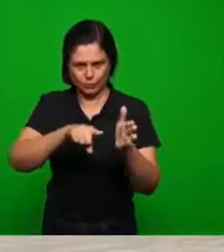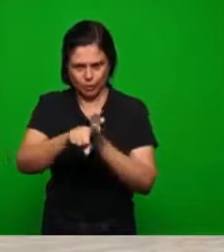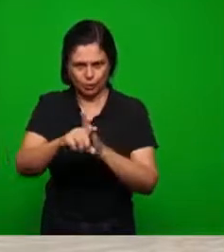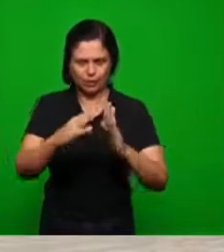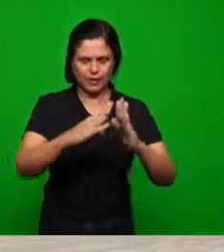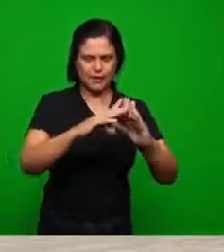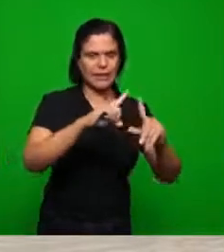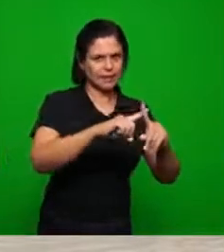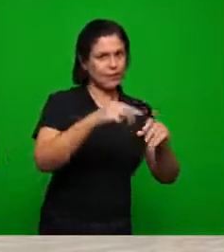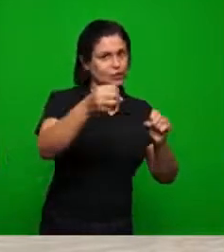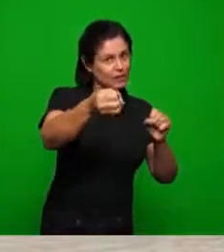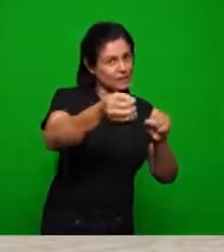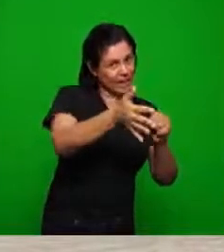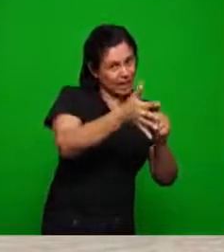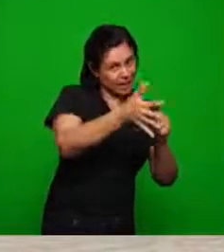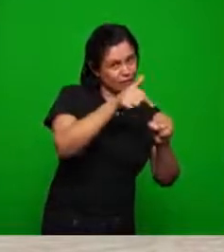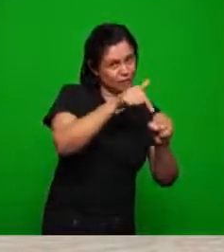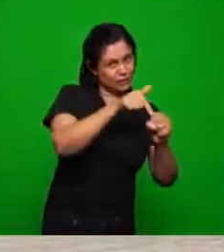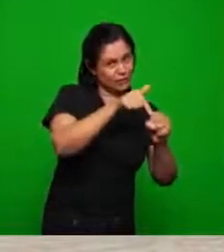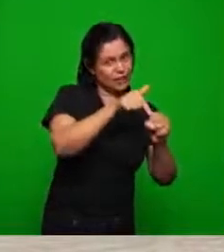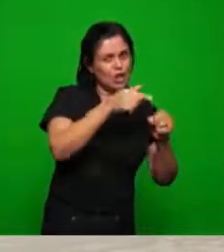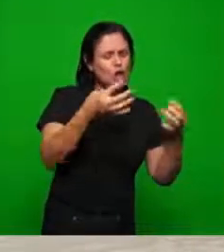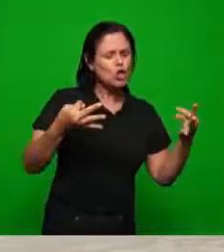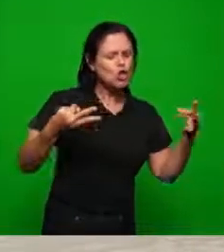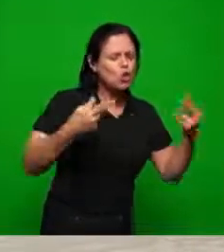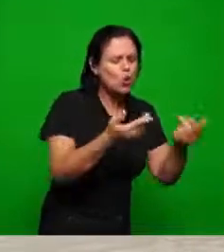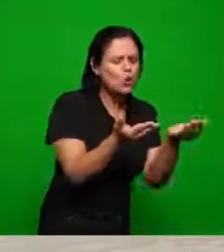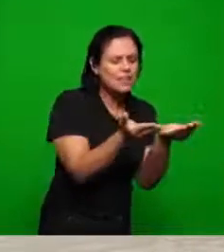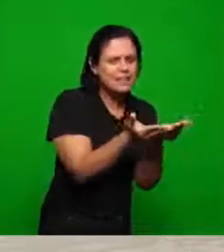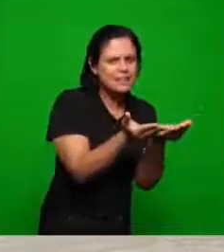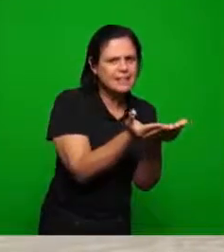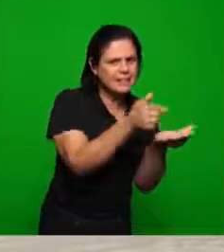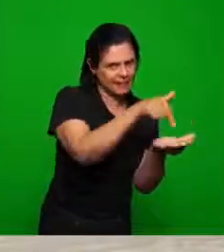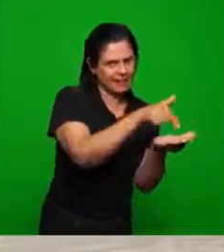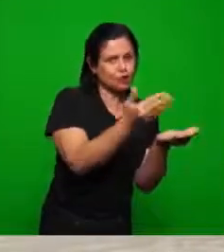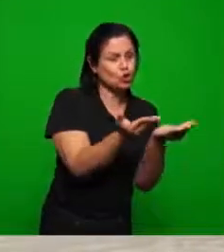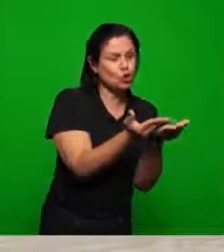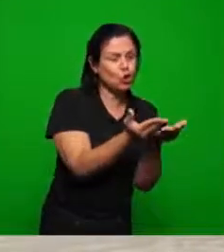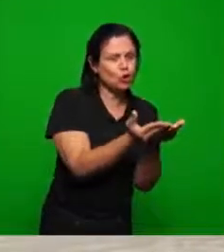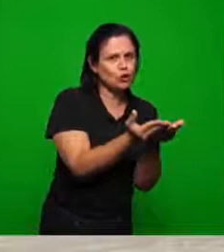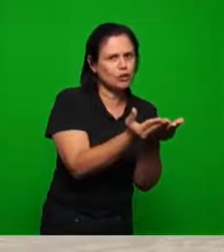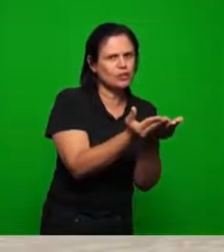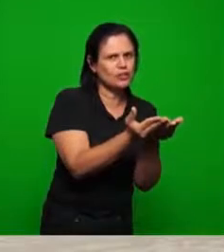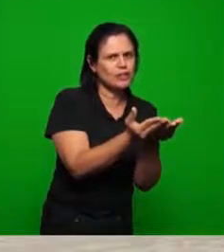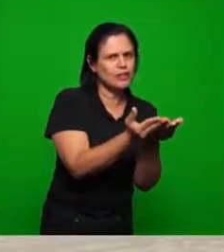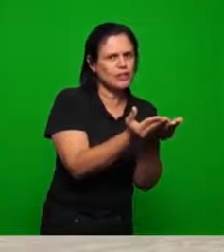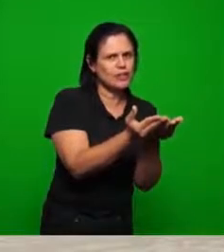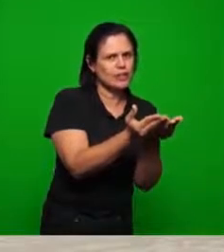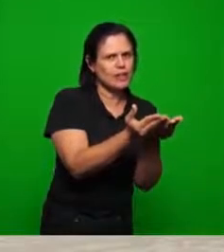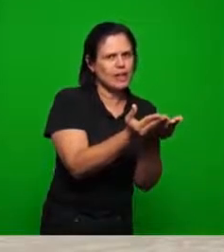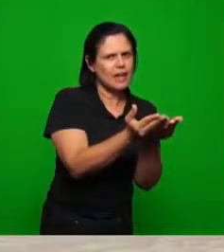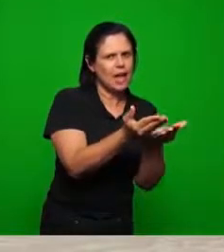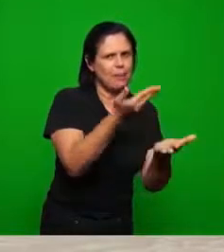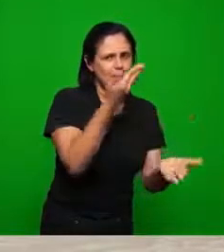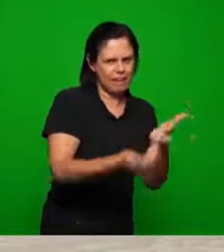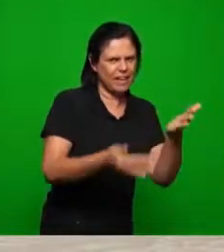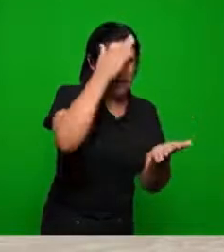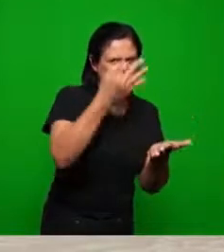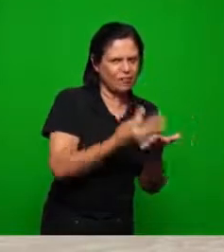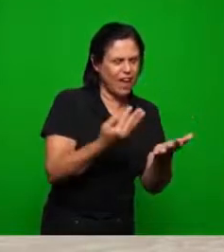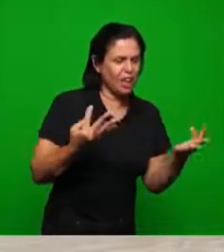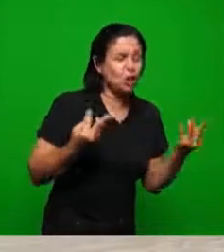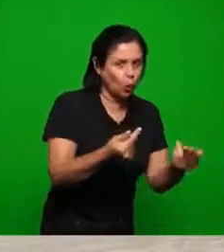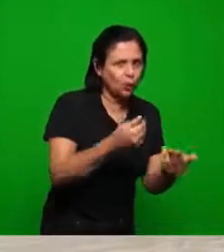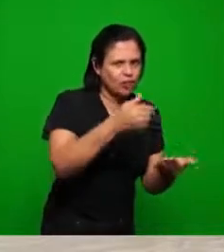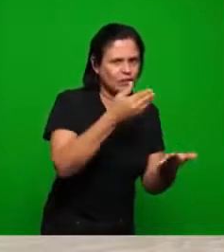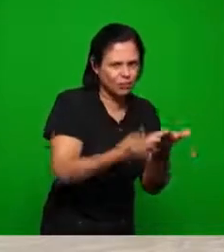em Sardes, a igreja de Sardes, todas as pessoas chamadas cristãs estavam mortas? Então a resposta é